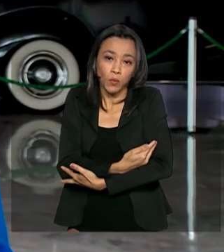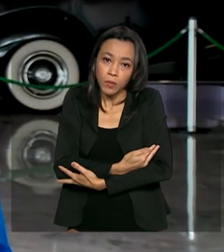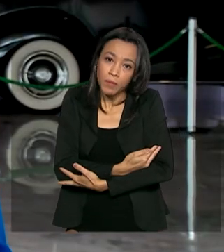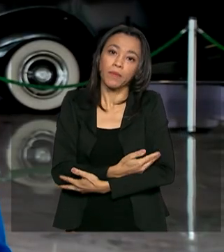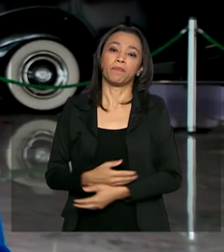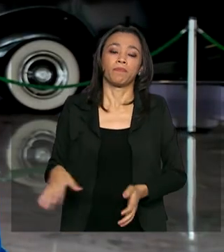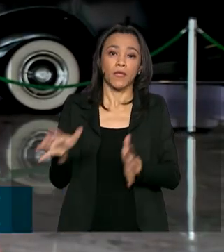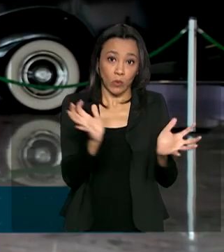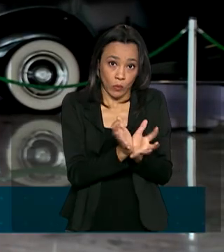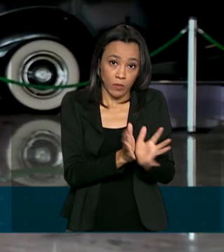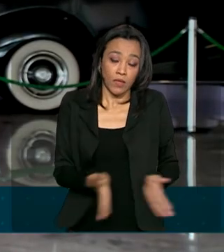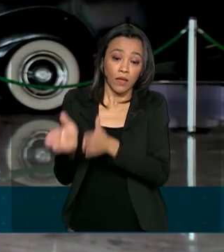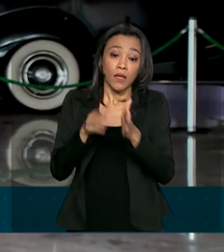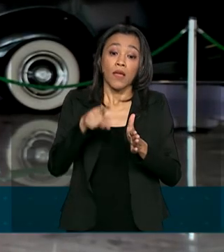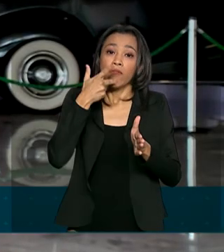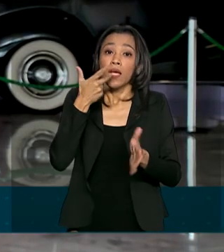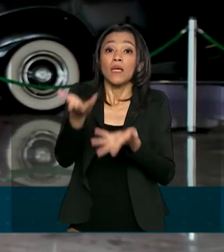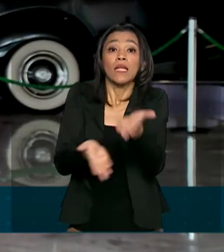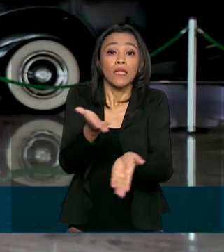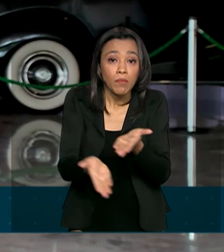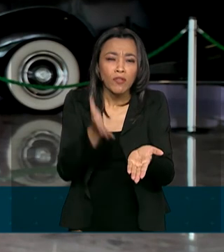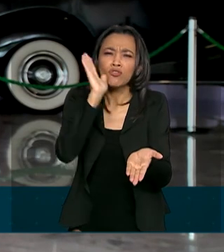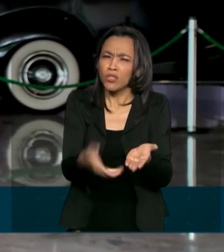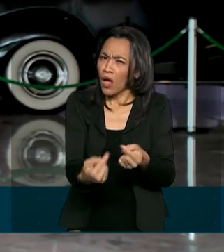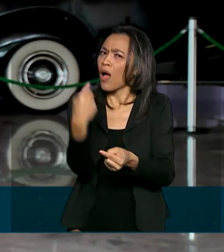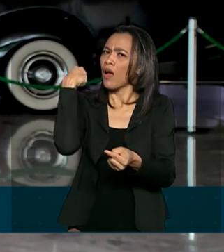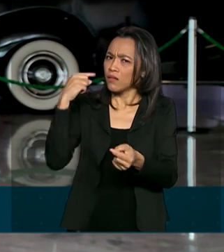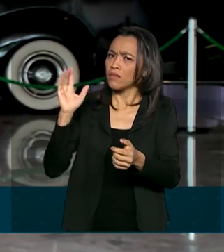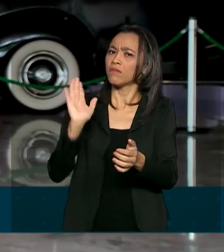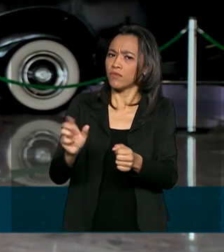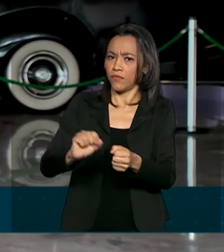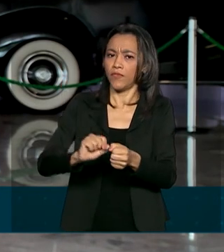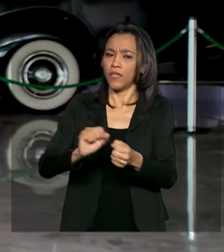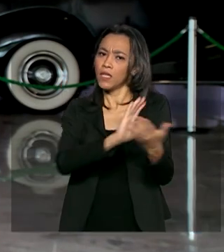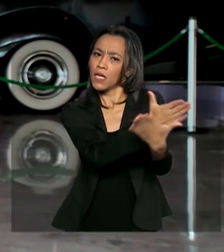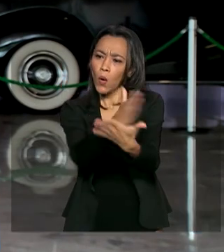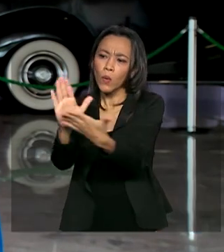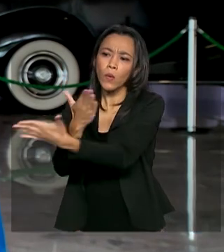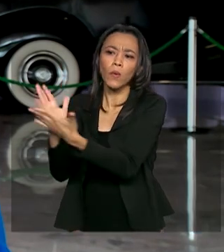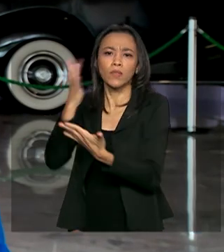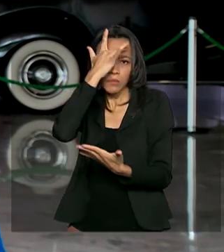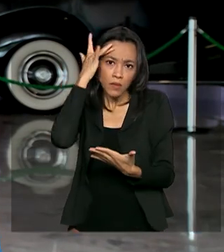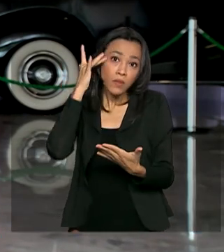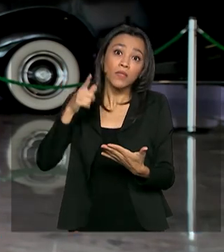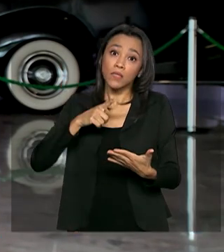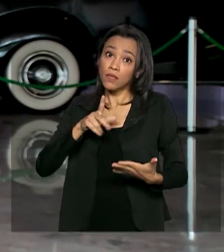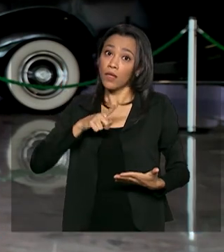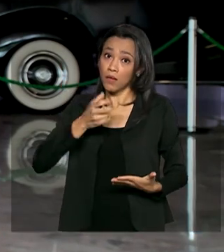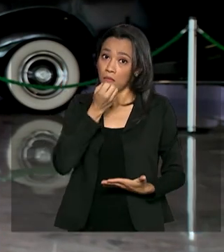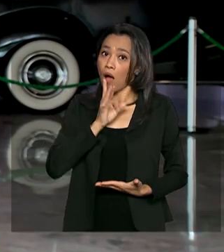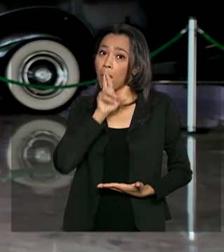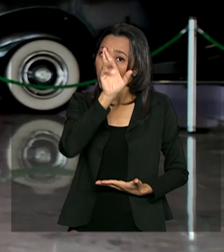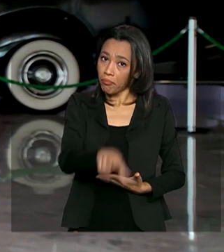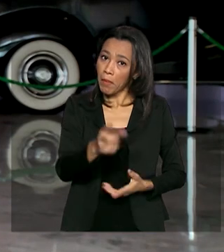explica que esse tratamento vem sendo realizado em alguns pacientes e já apresenta resultados promissores,